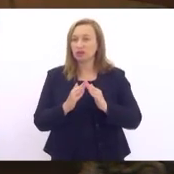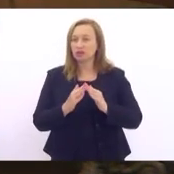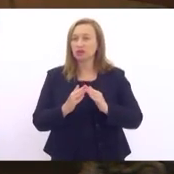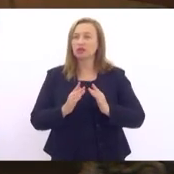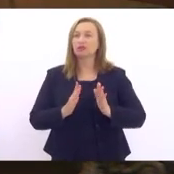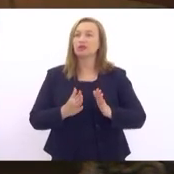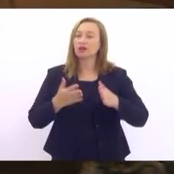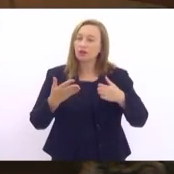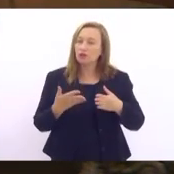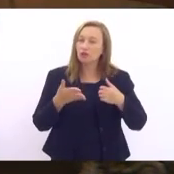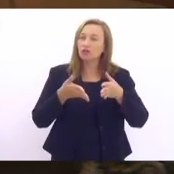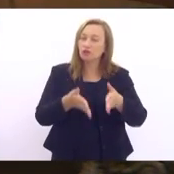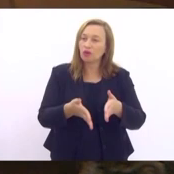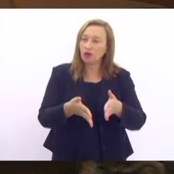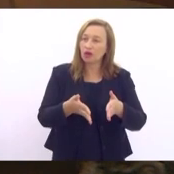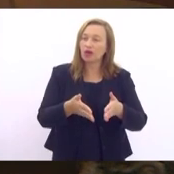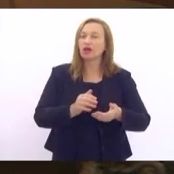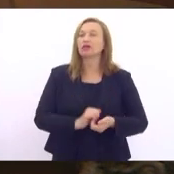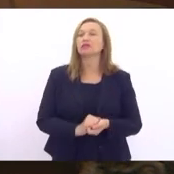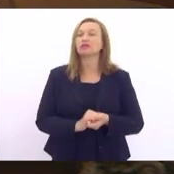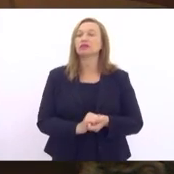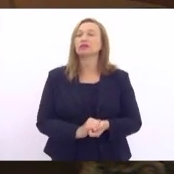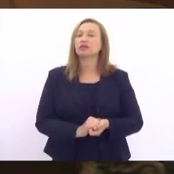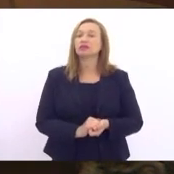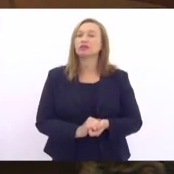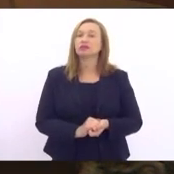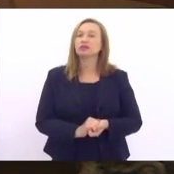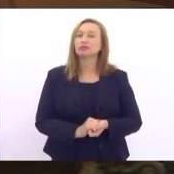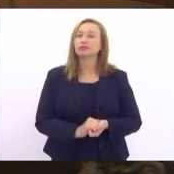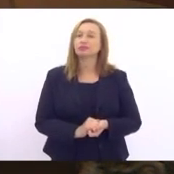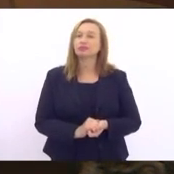maior concentração desse déficit habitacional de